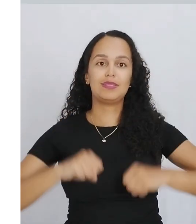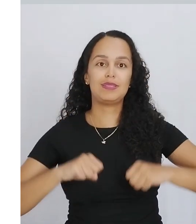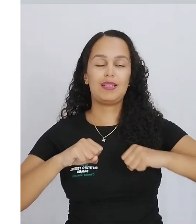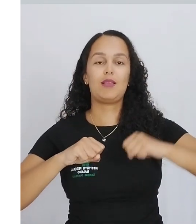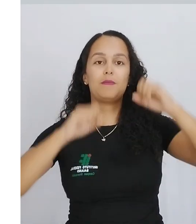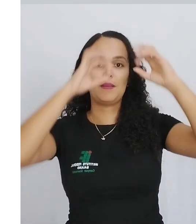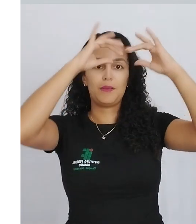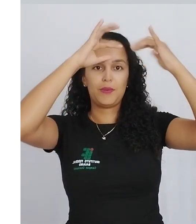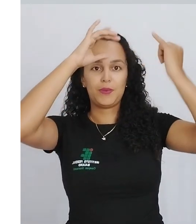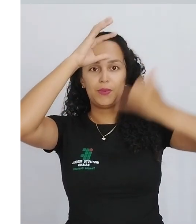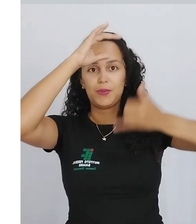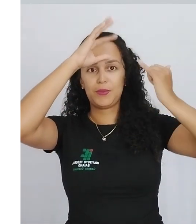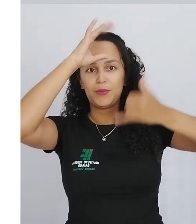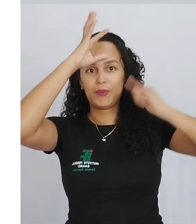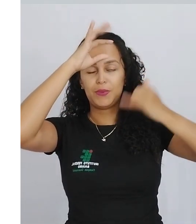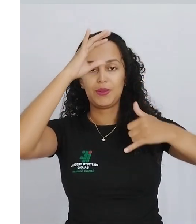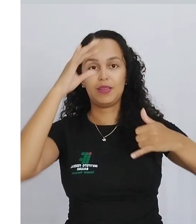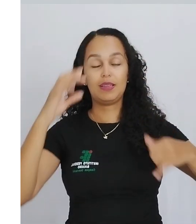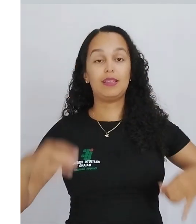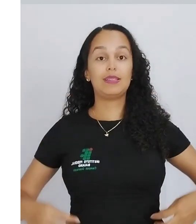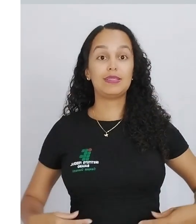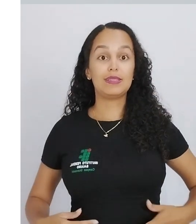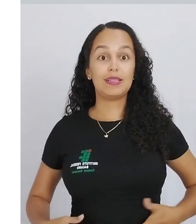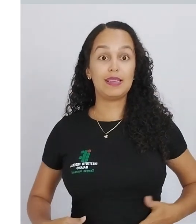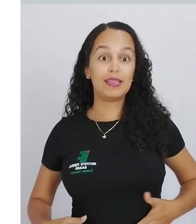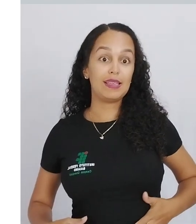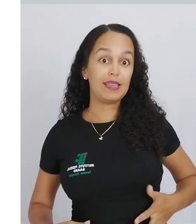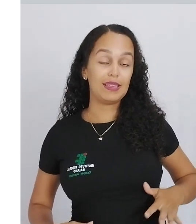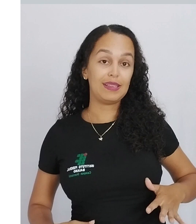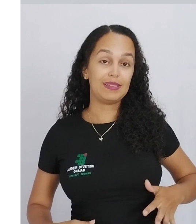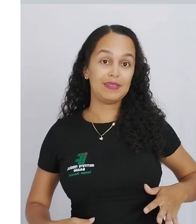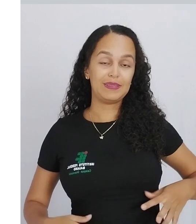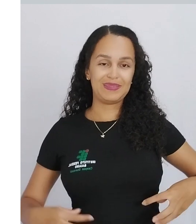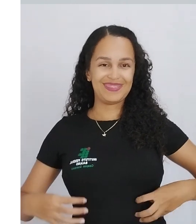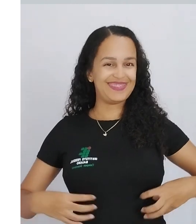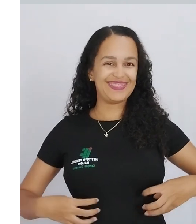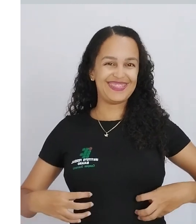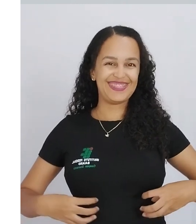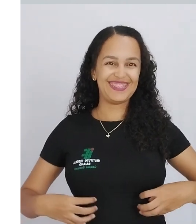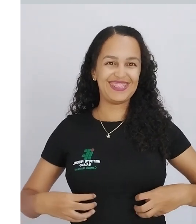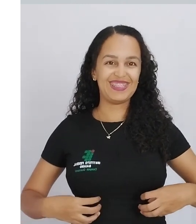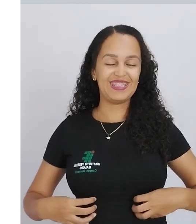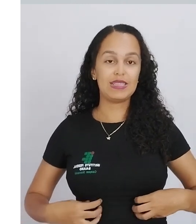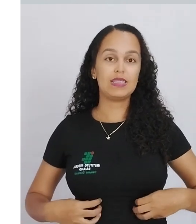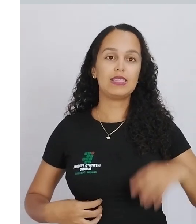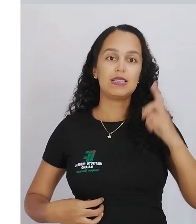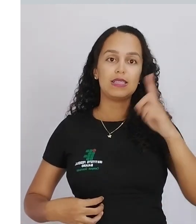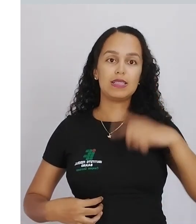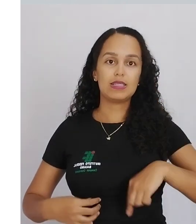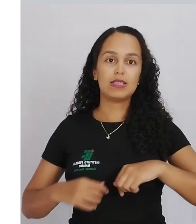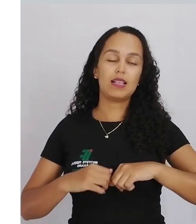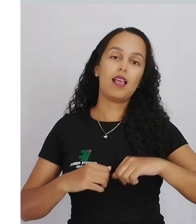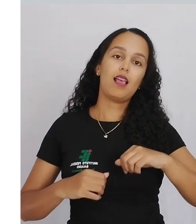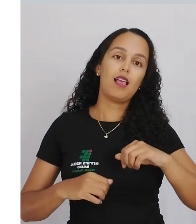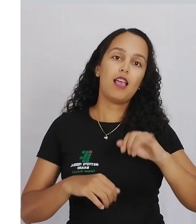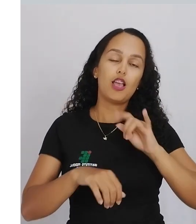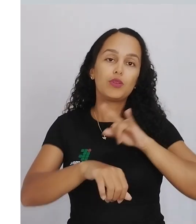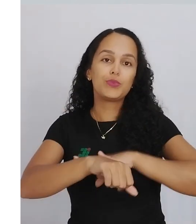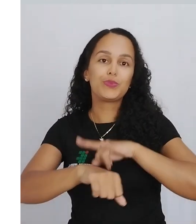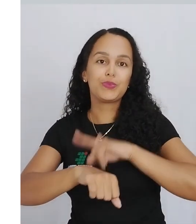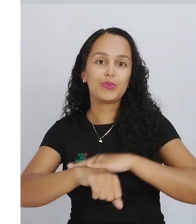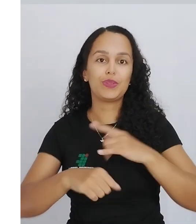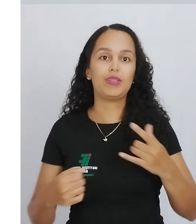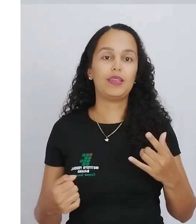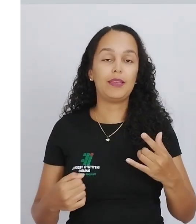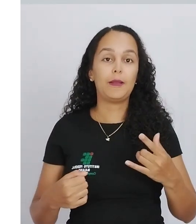rins, sistema excretor, estômago, sistema digestivo, né? Porque cada órgão ele